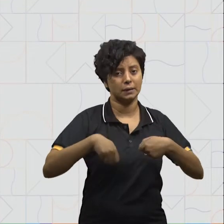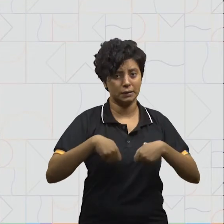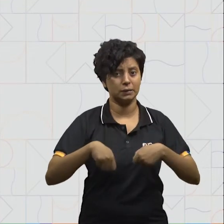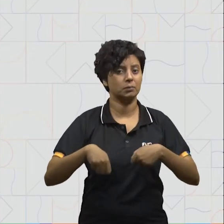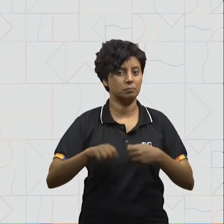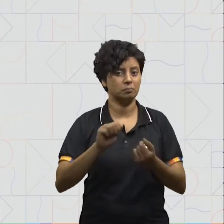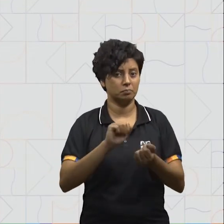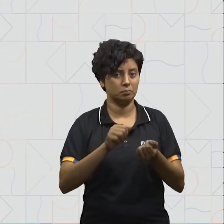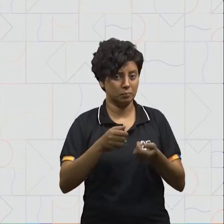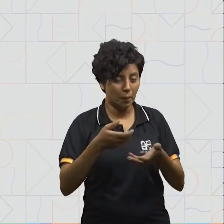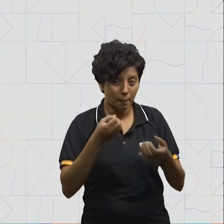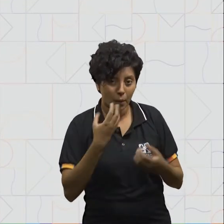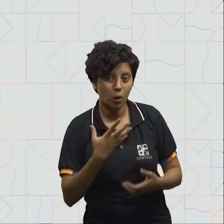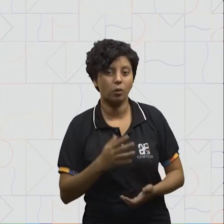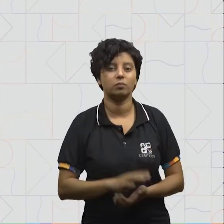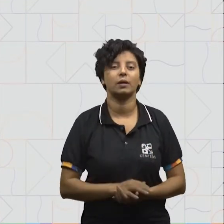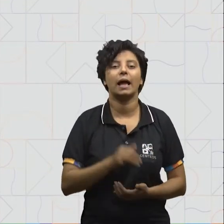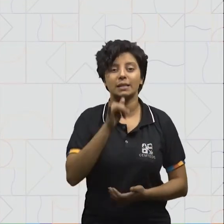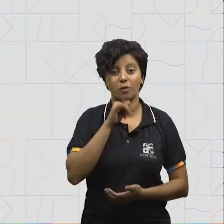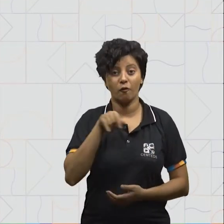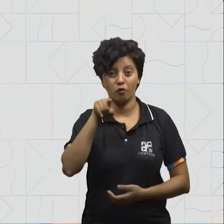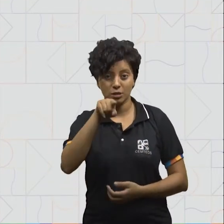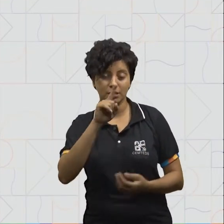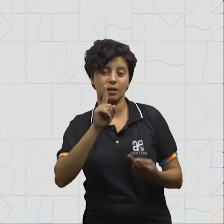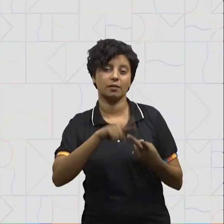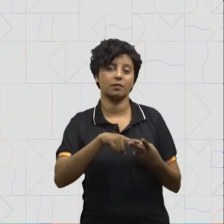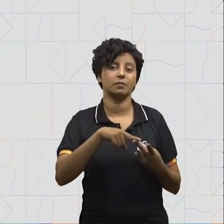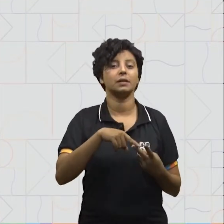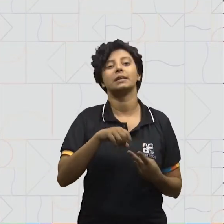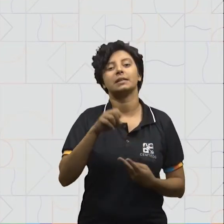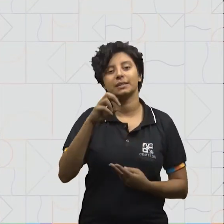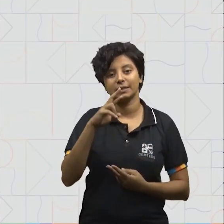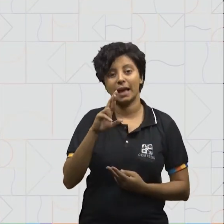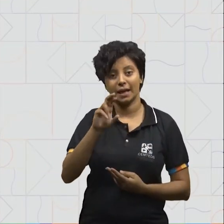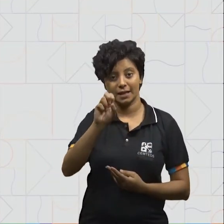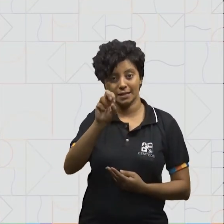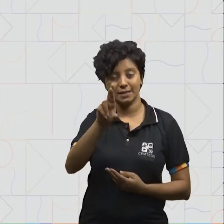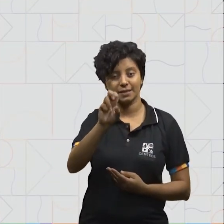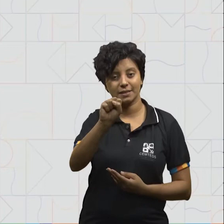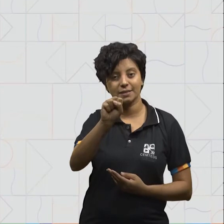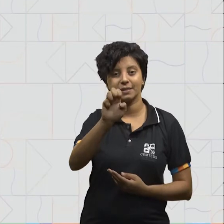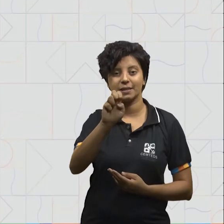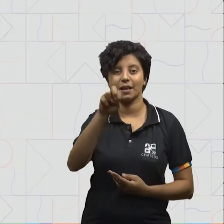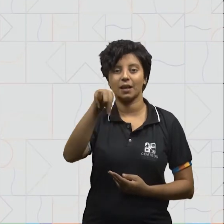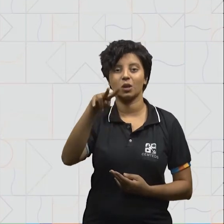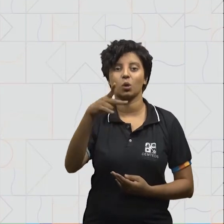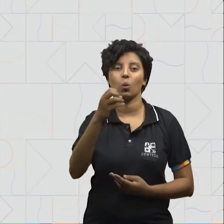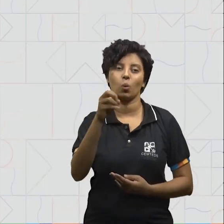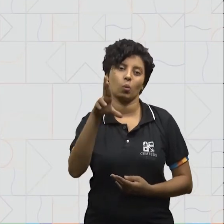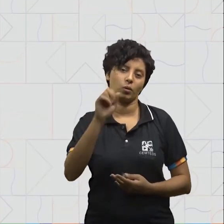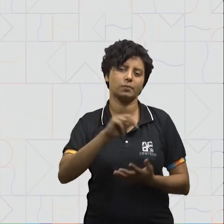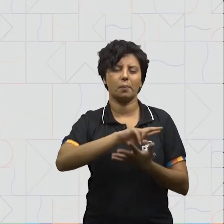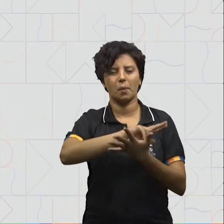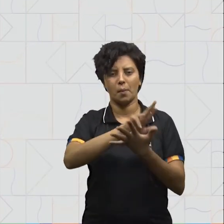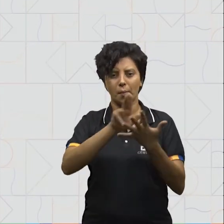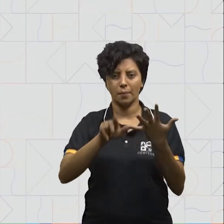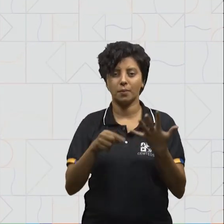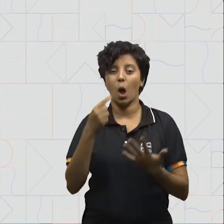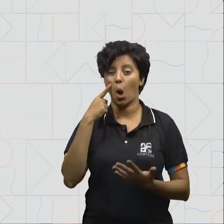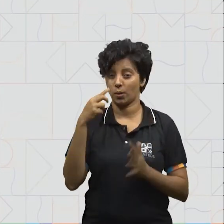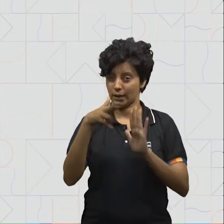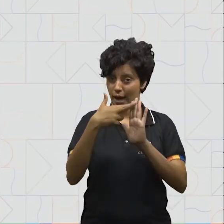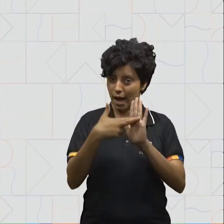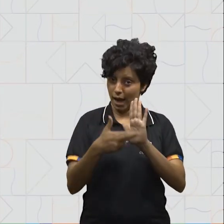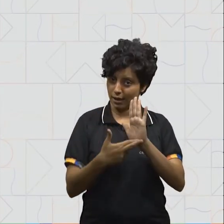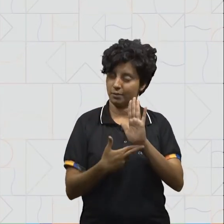aquele momento. Por exemplo, você, senhora, senhor. Visualize agora comigo as regrinhas para